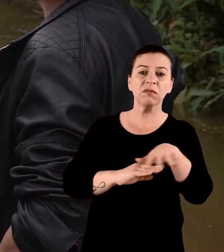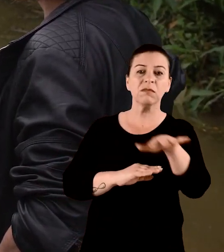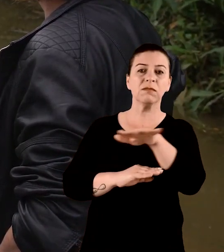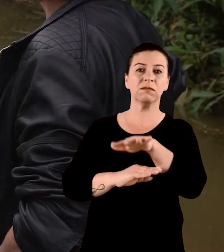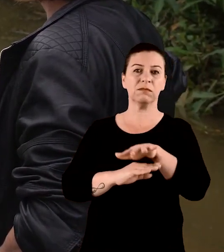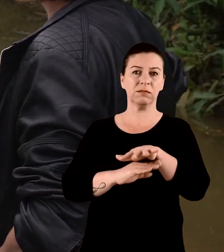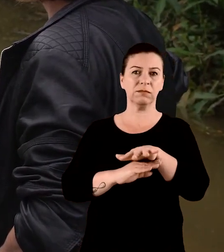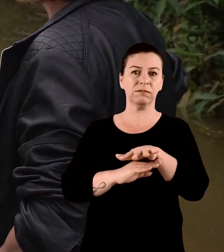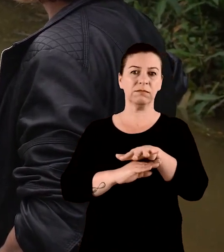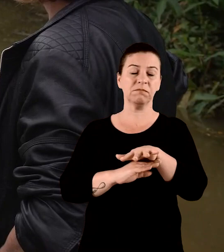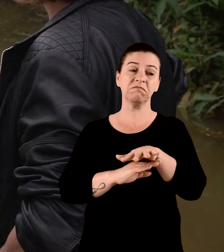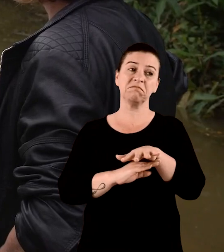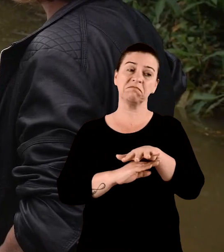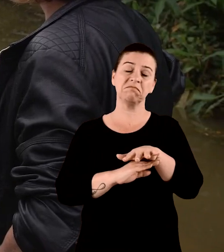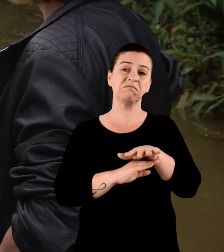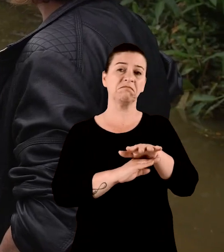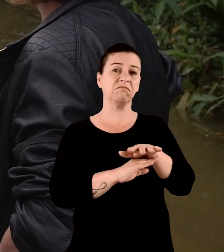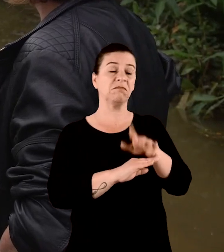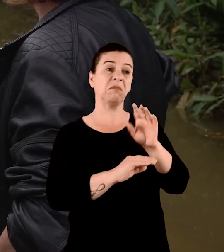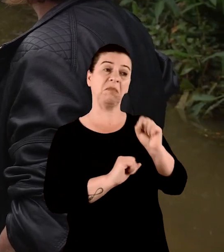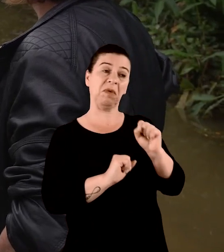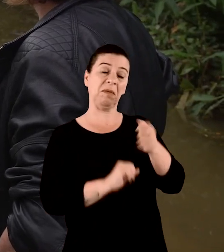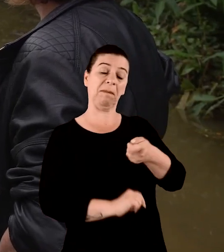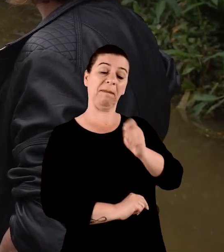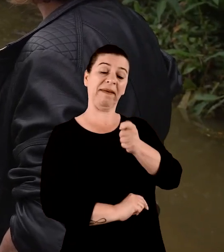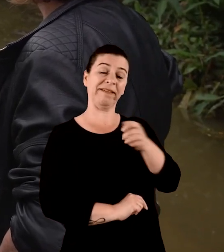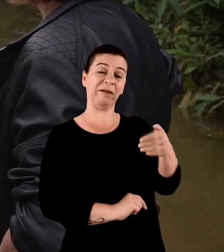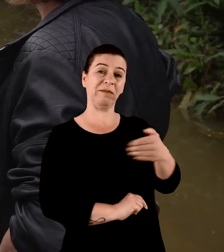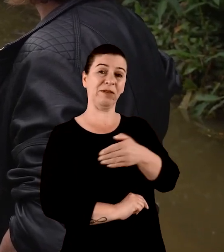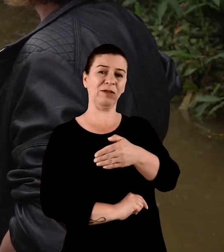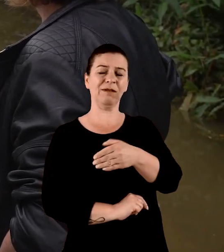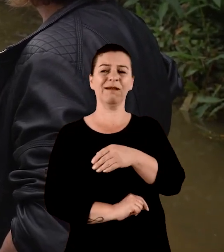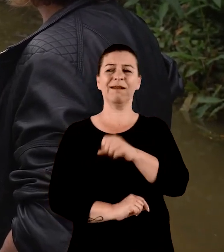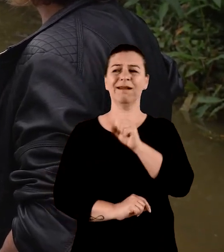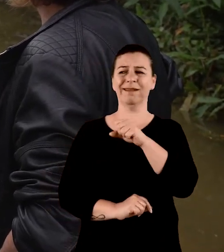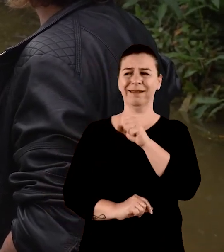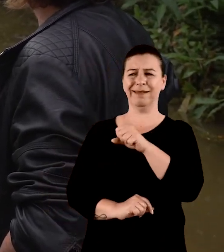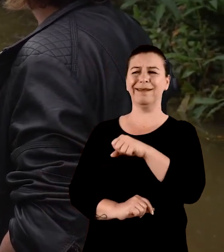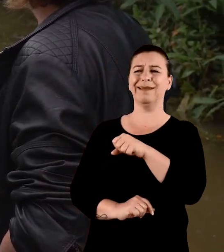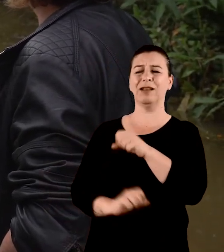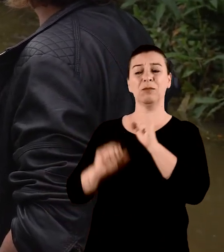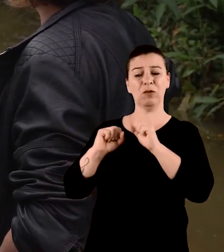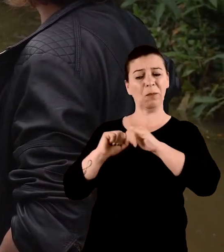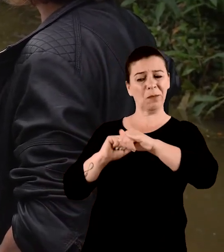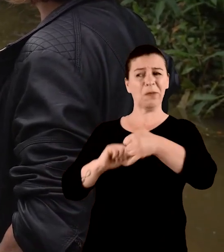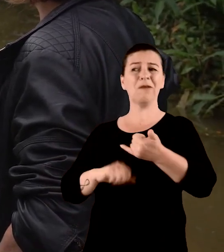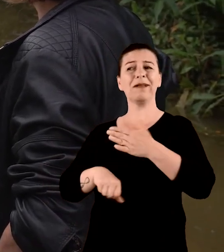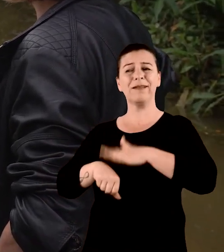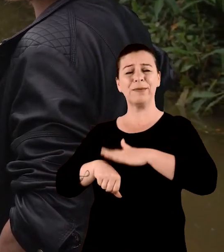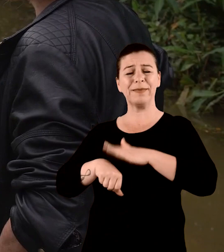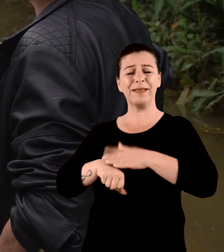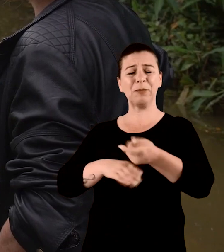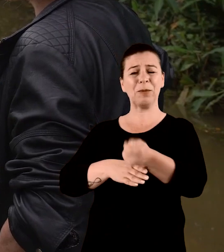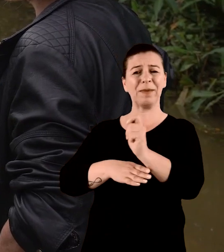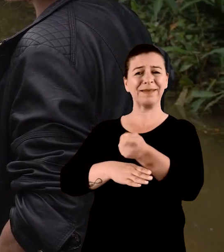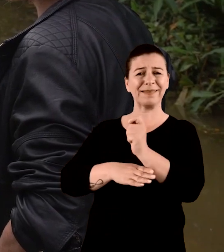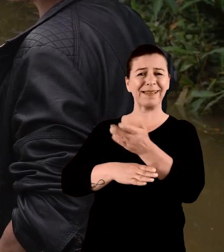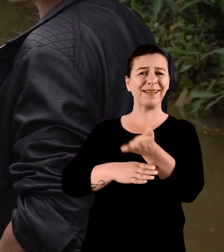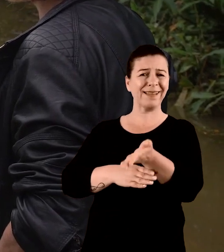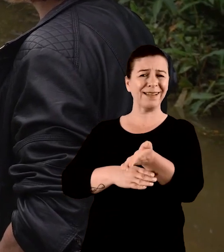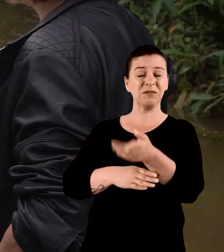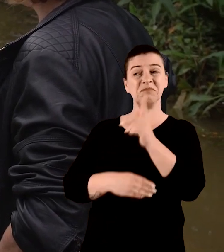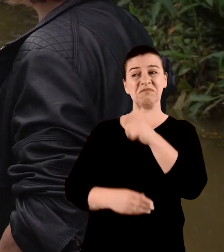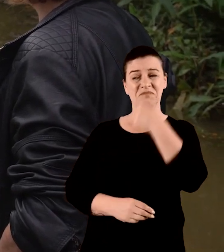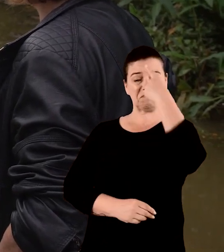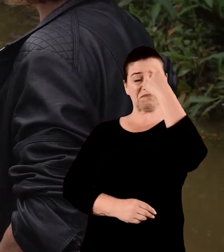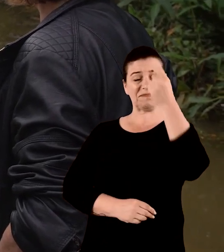ali. Daqui a pouco já dá pra pescar um peixinho. É, nós podíamos aproveitar o tempo aqui